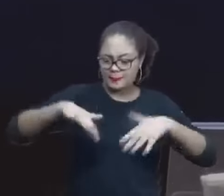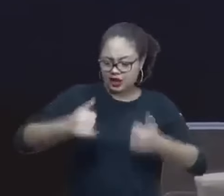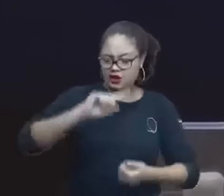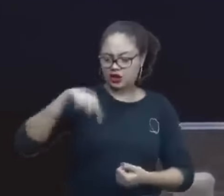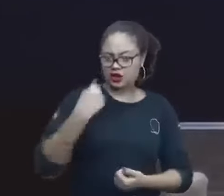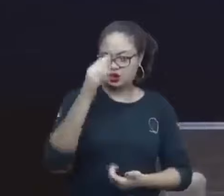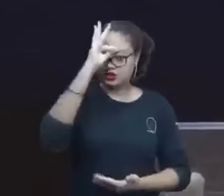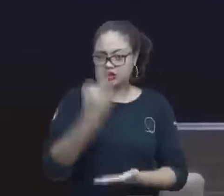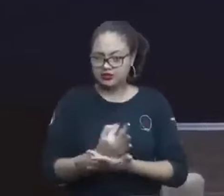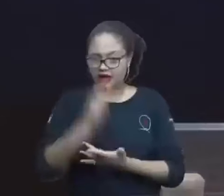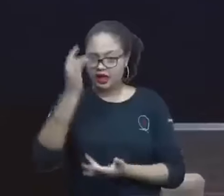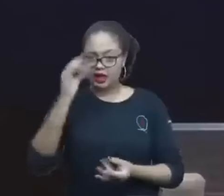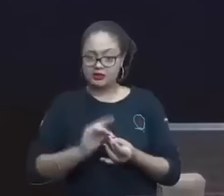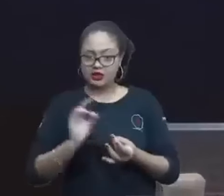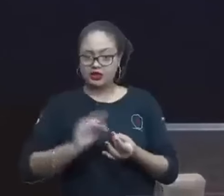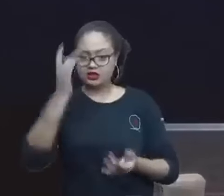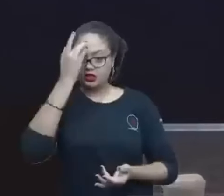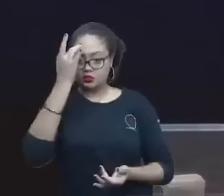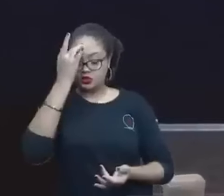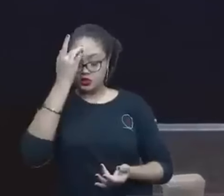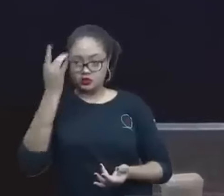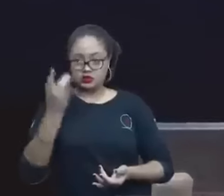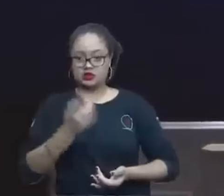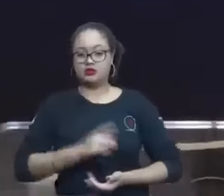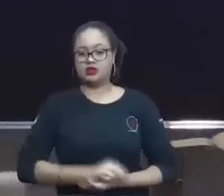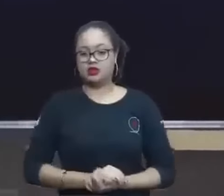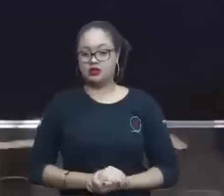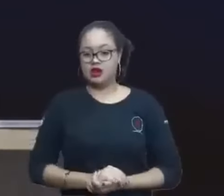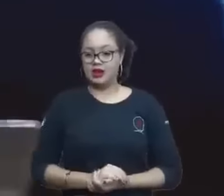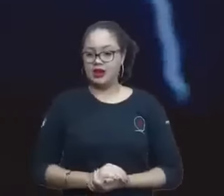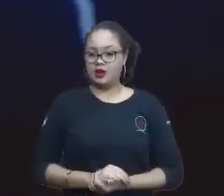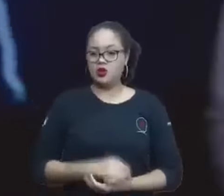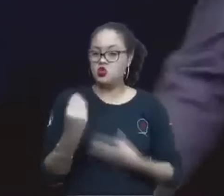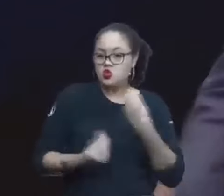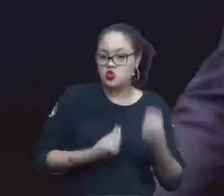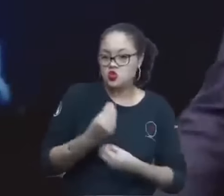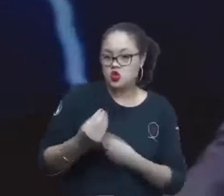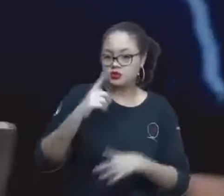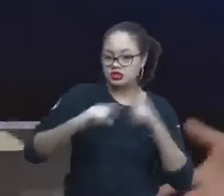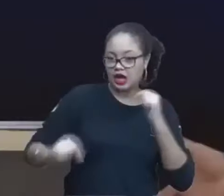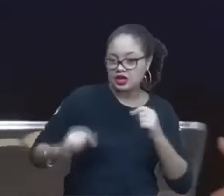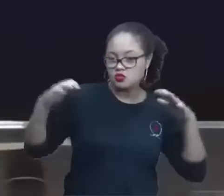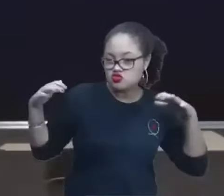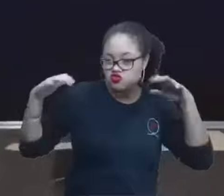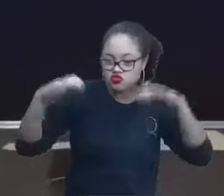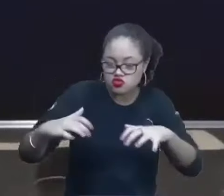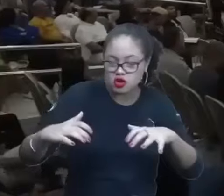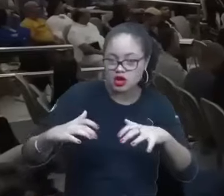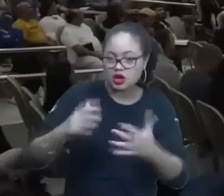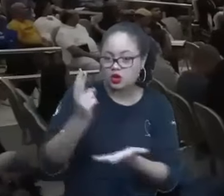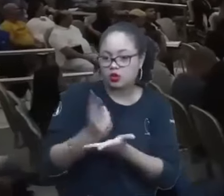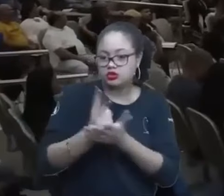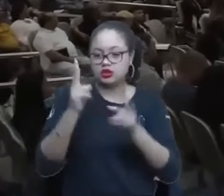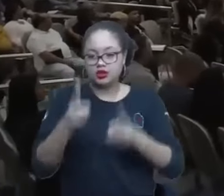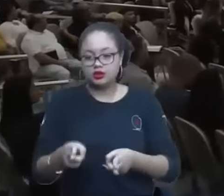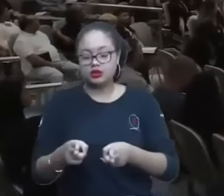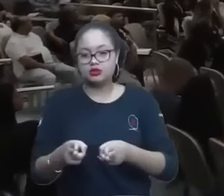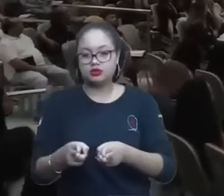nossa fé e nos amadurece não é possível meu irmão você sair de uma tempestade seu